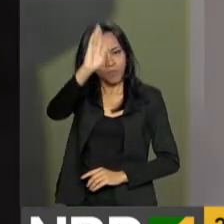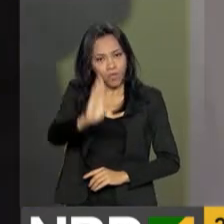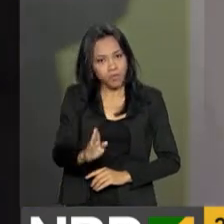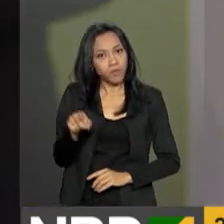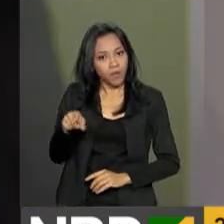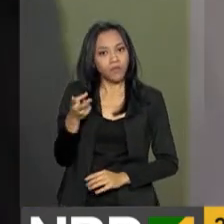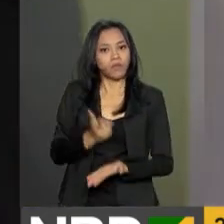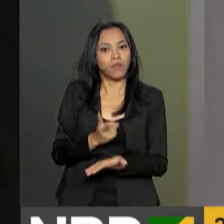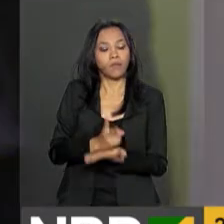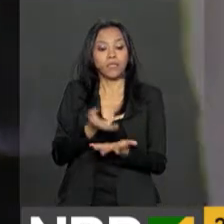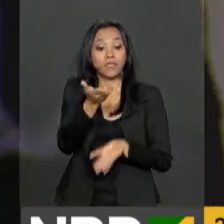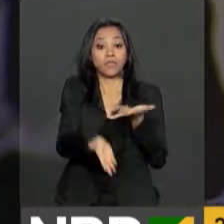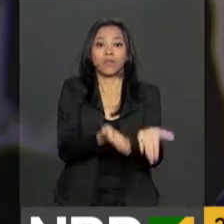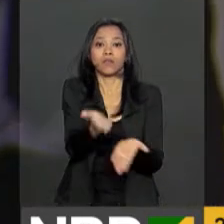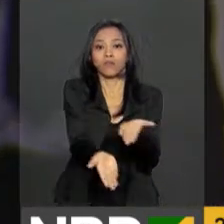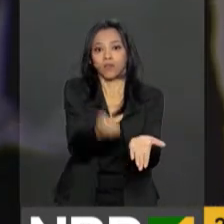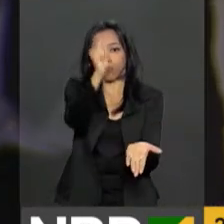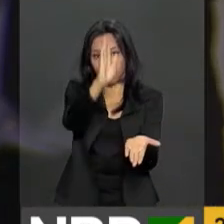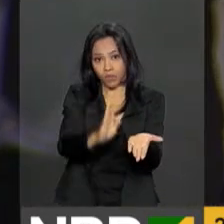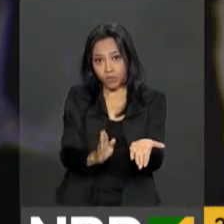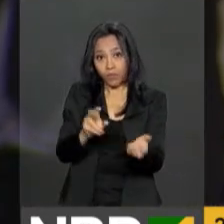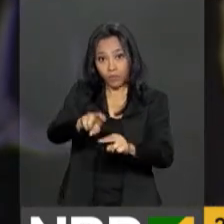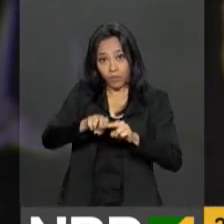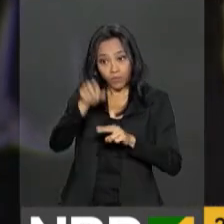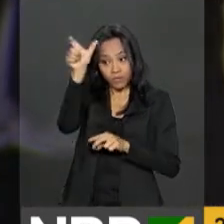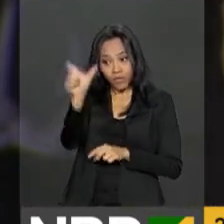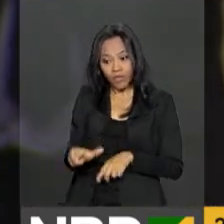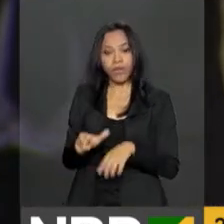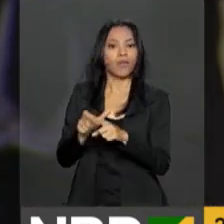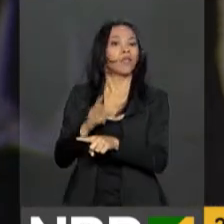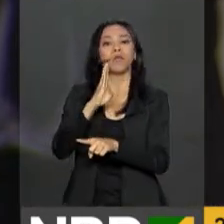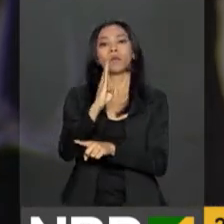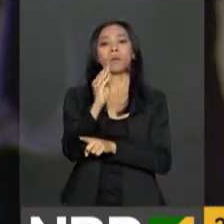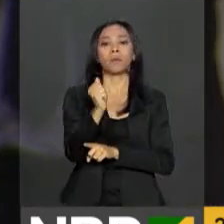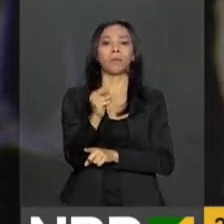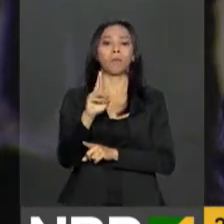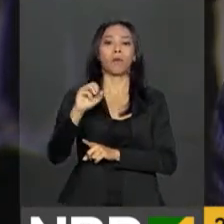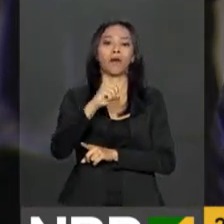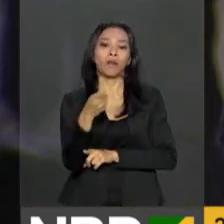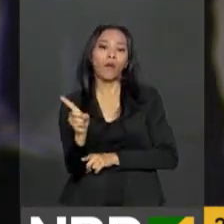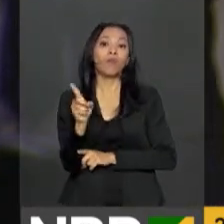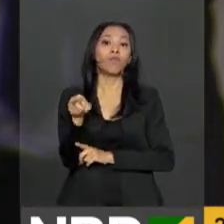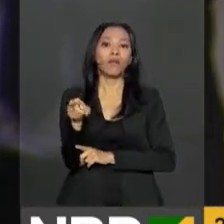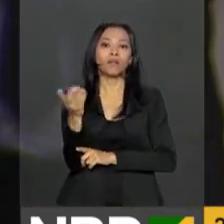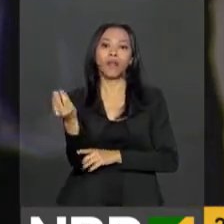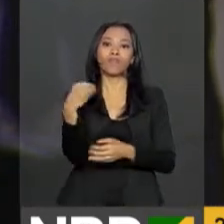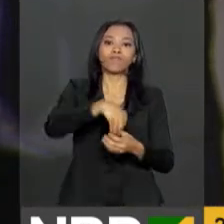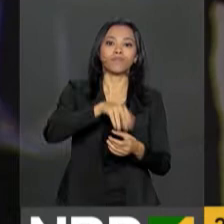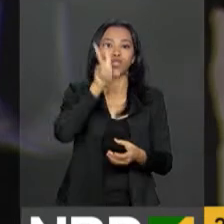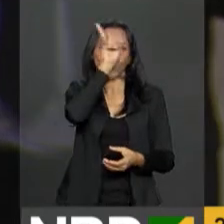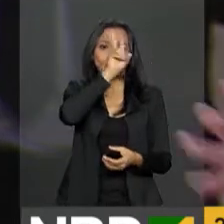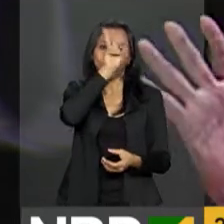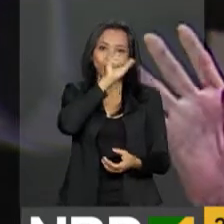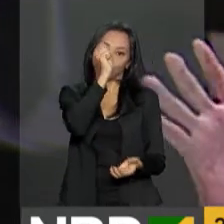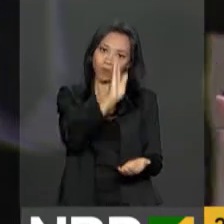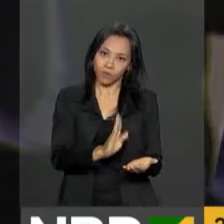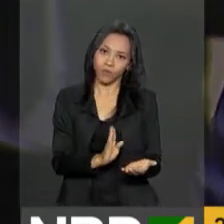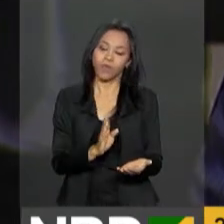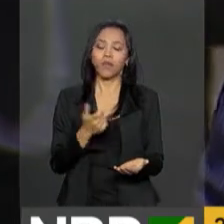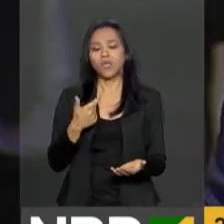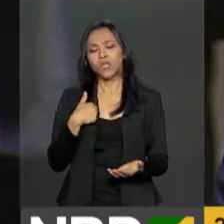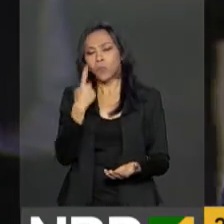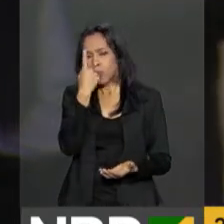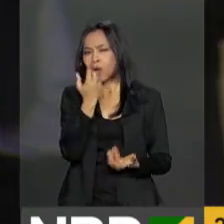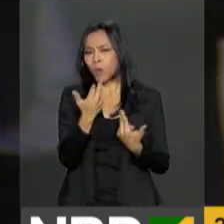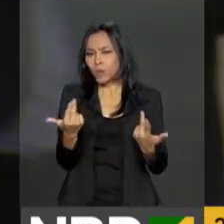brasil e por isso o barão do rio branco entrou para a história e até o ponto um fato muito